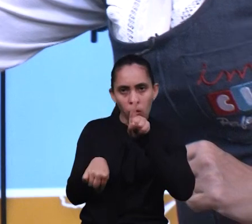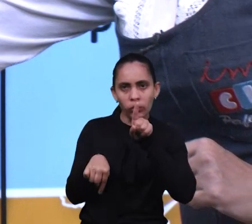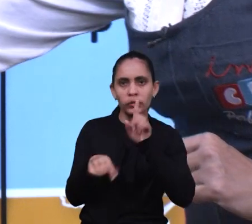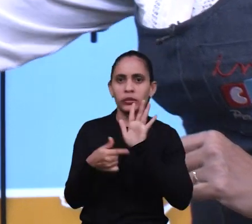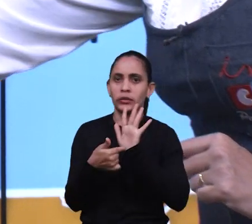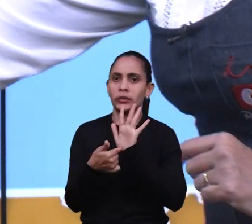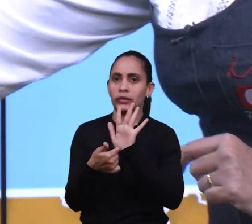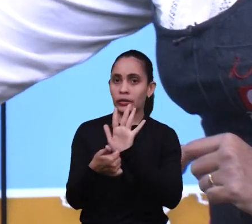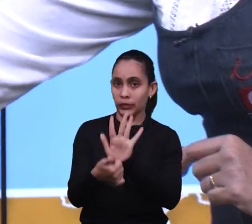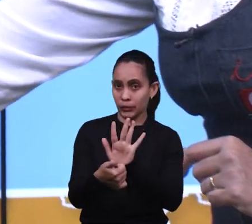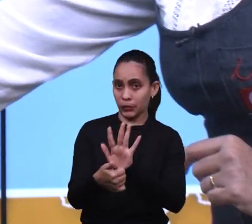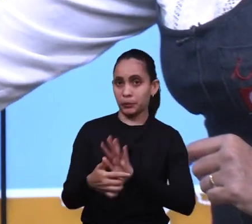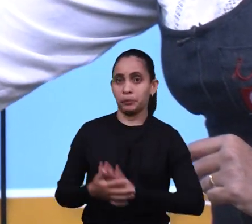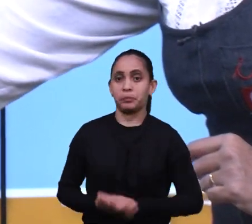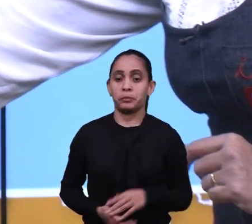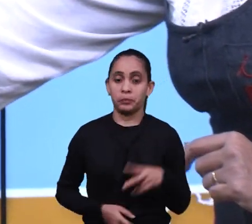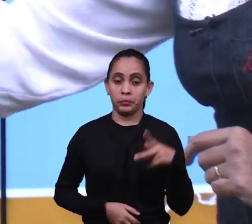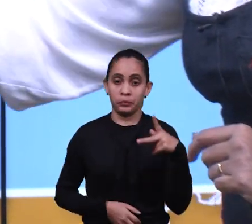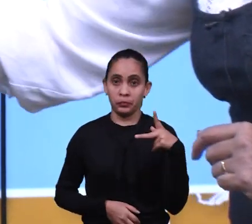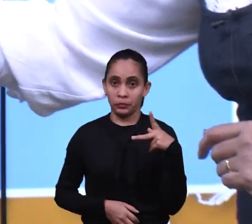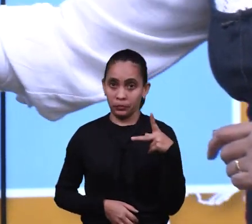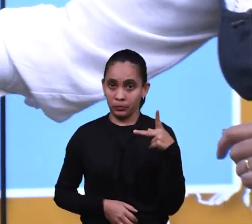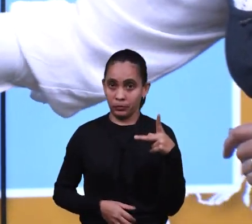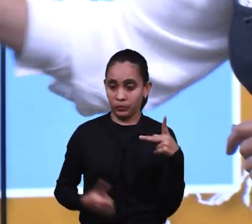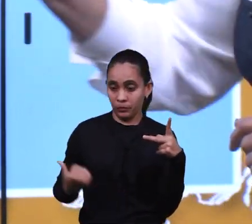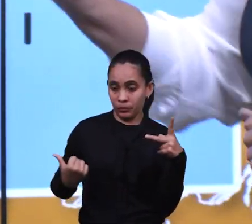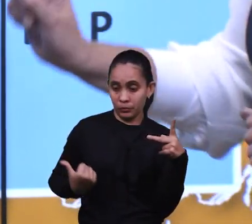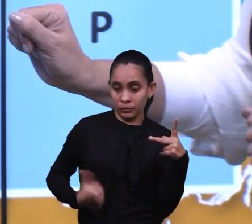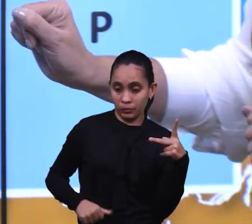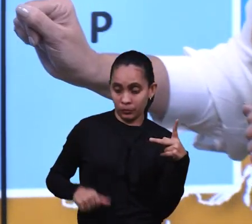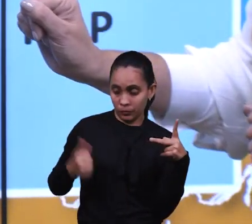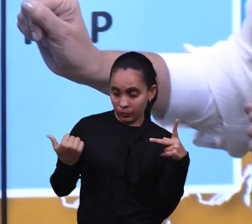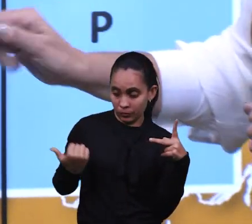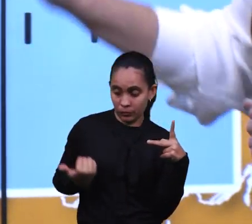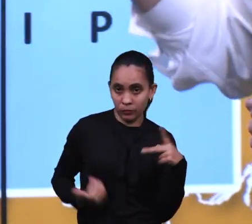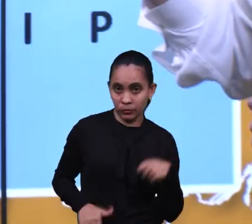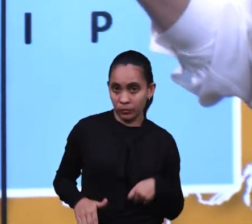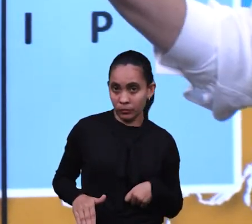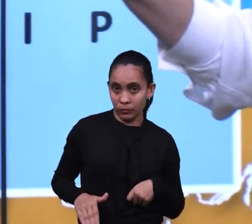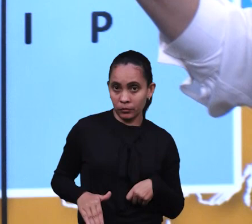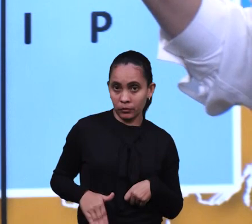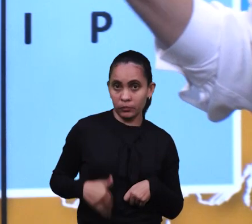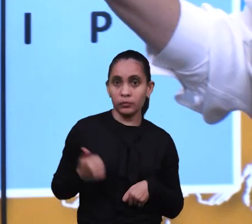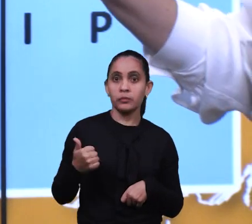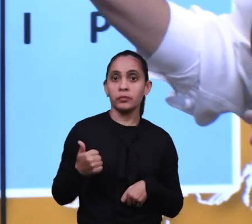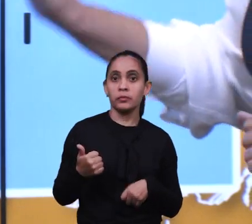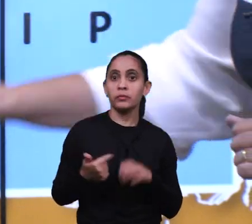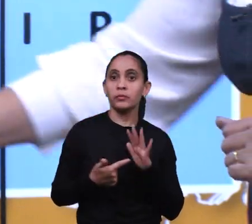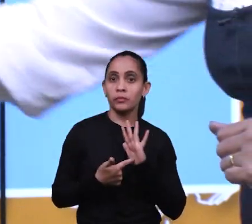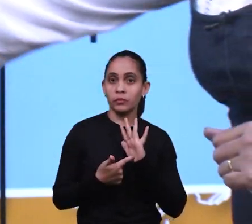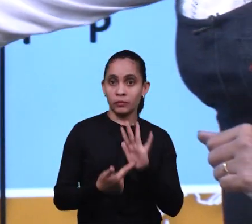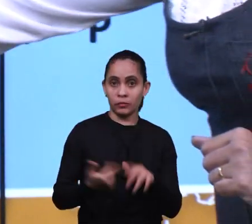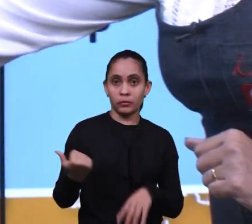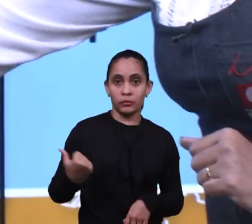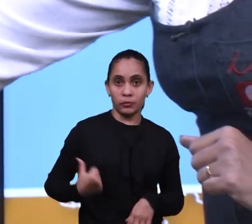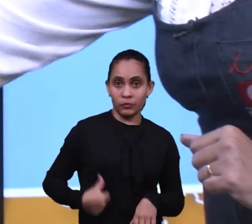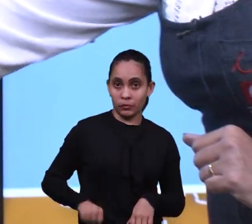P, polegar, X, todos os dedos e indicador. Então vai ficar desta